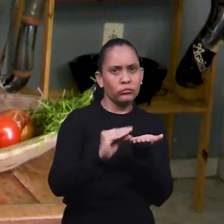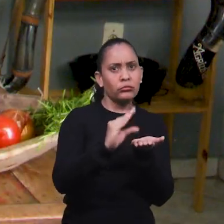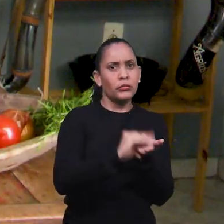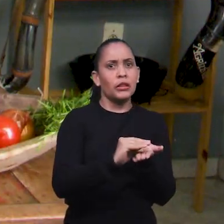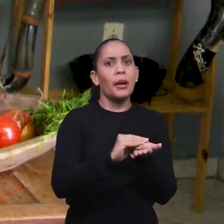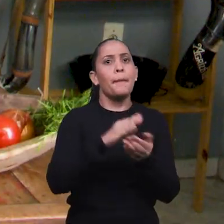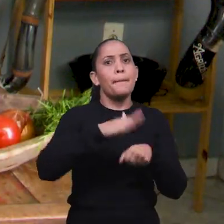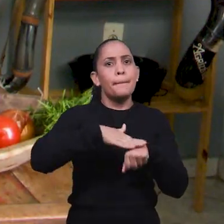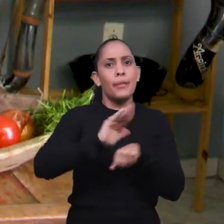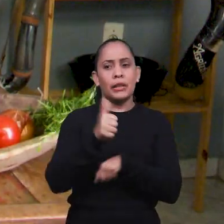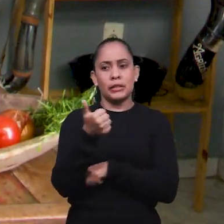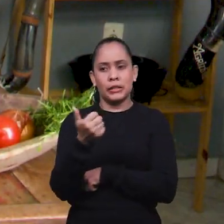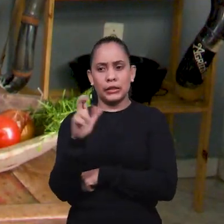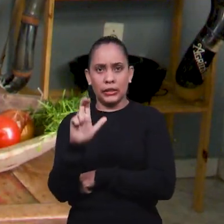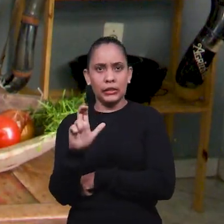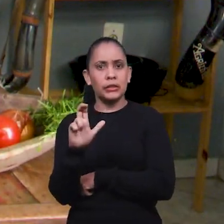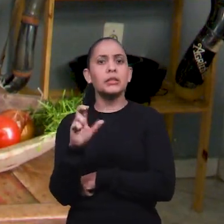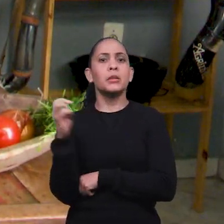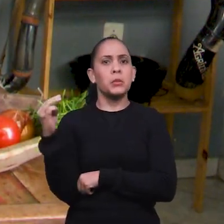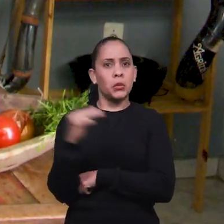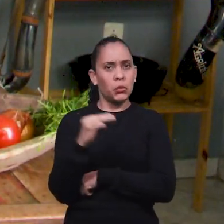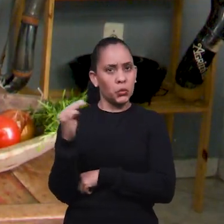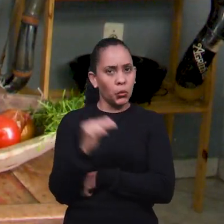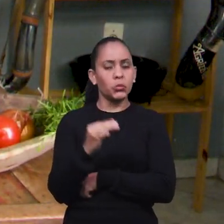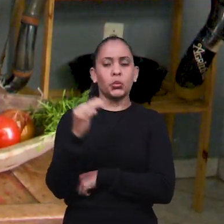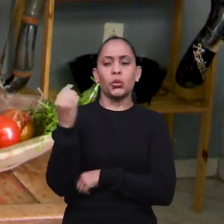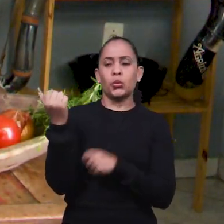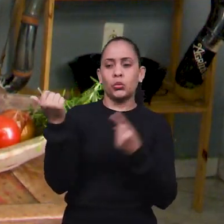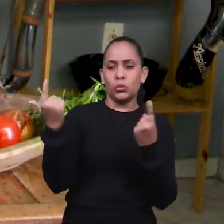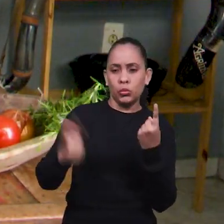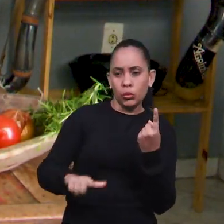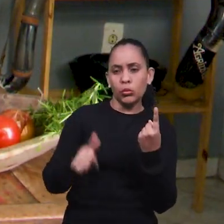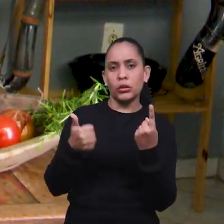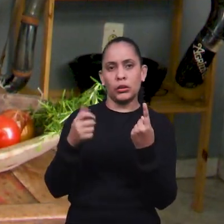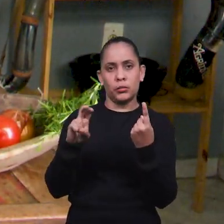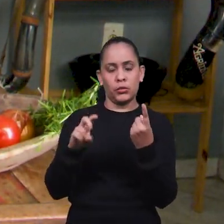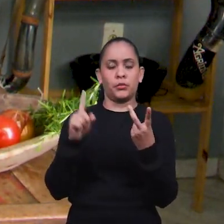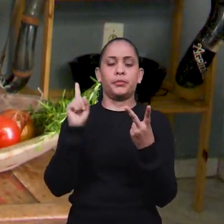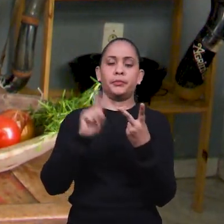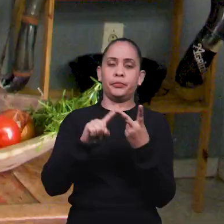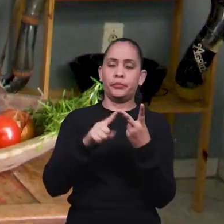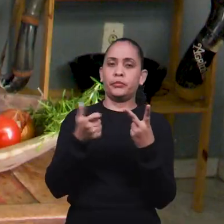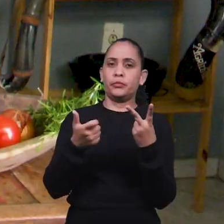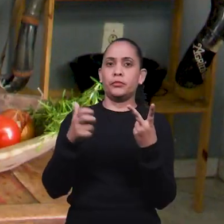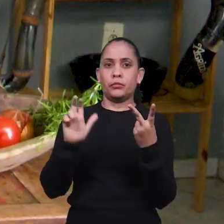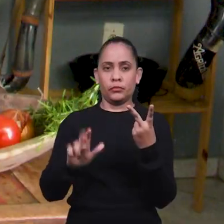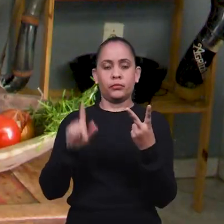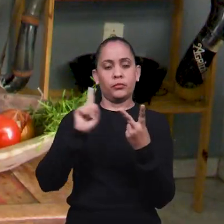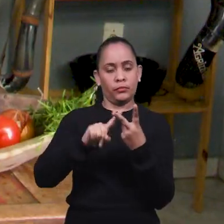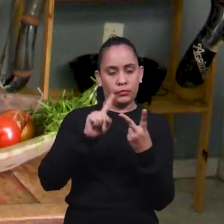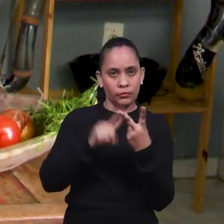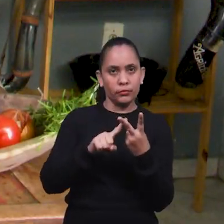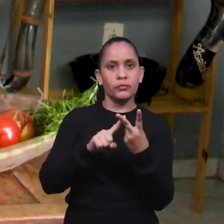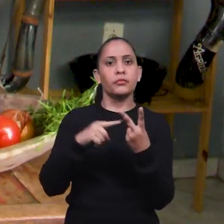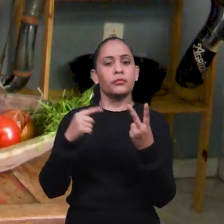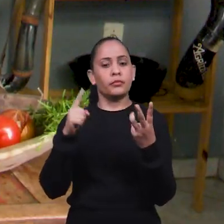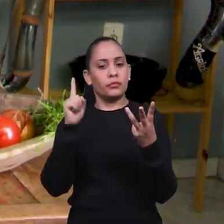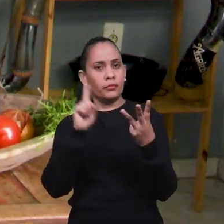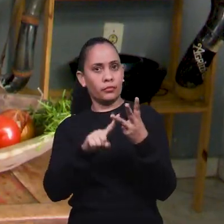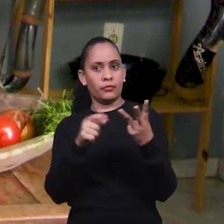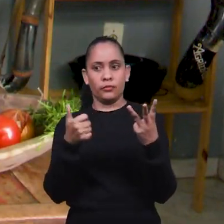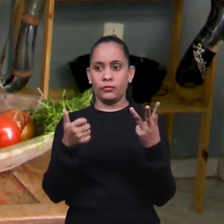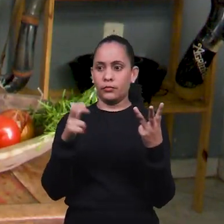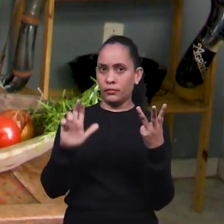mais 15 minutos. Nós vamos fazer isso durante 3 vezes. Descansou 15 minutos, dá 10 dobras. Descansou 15